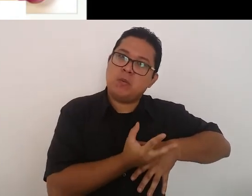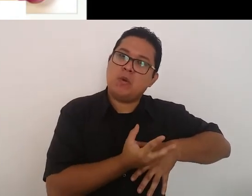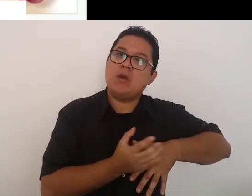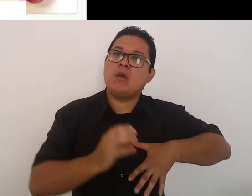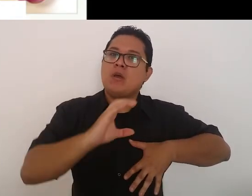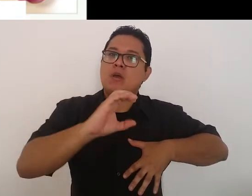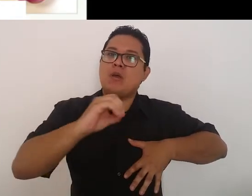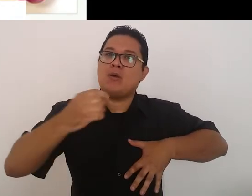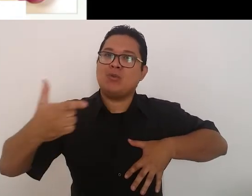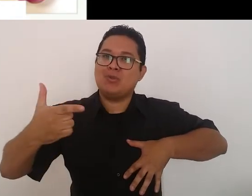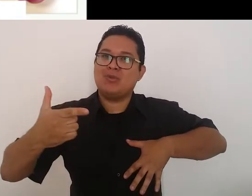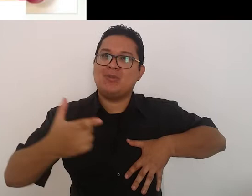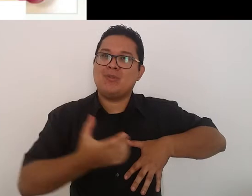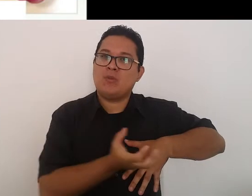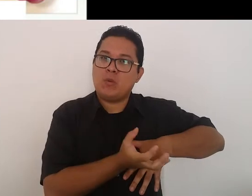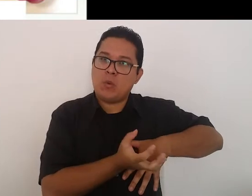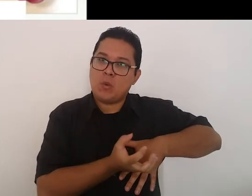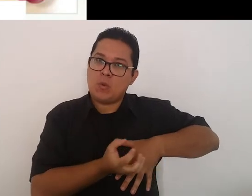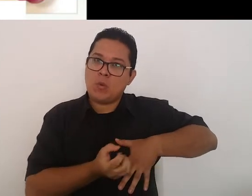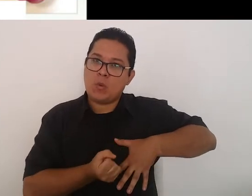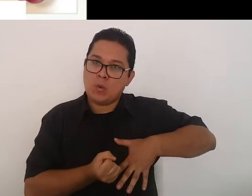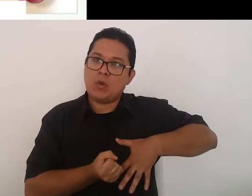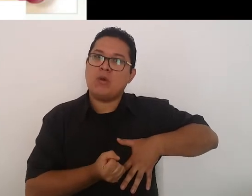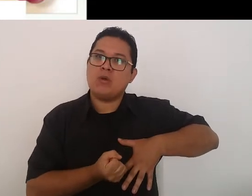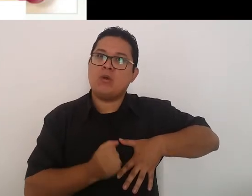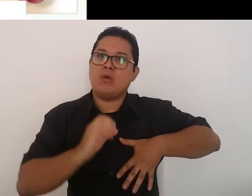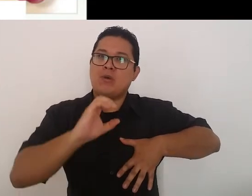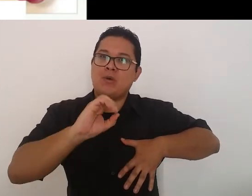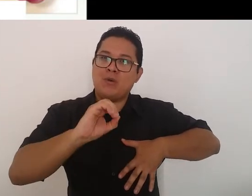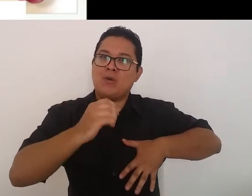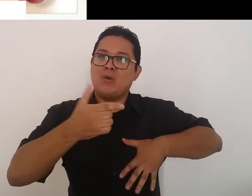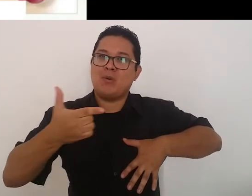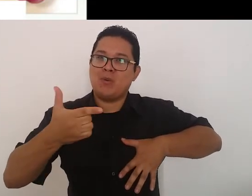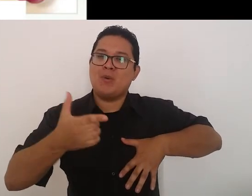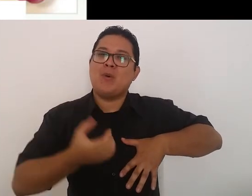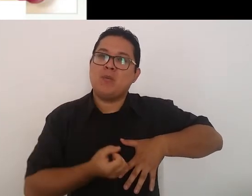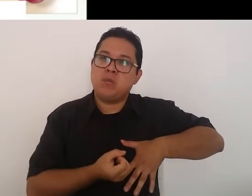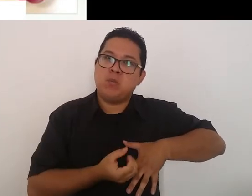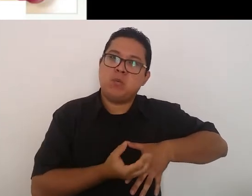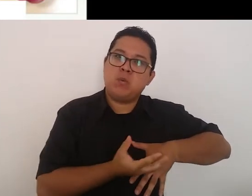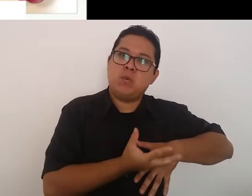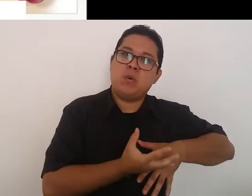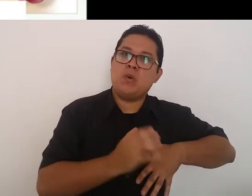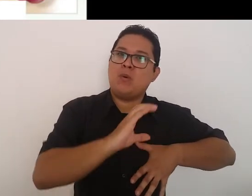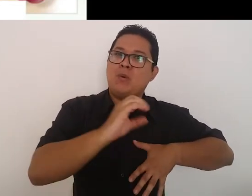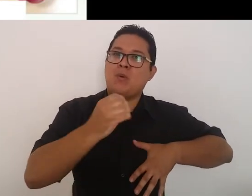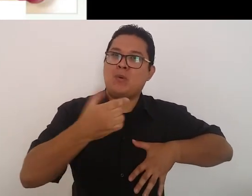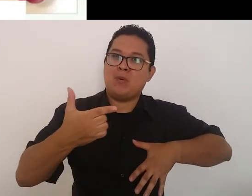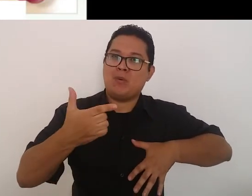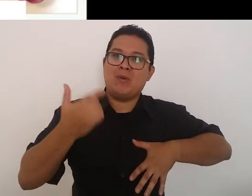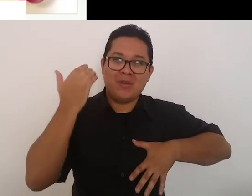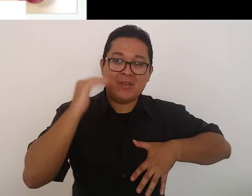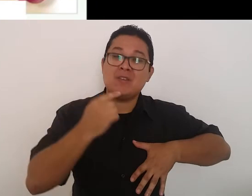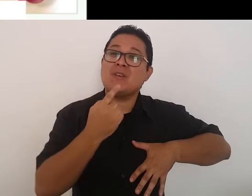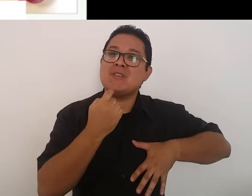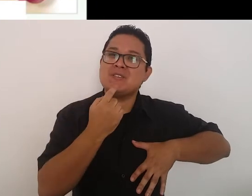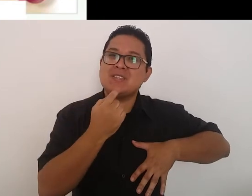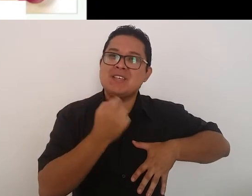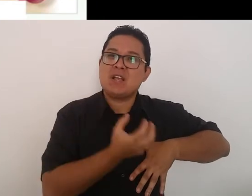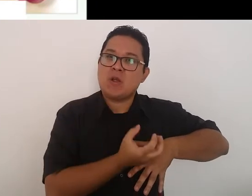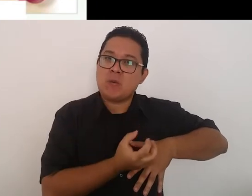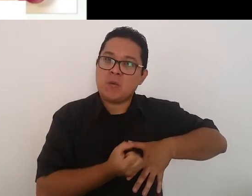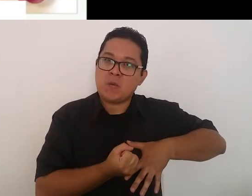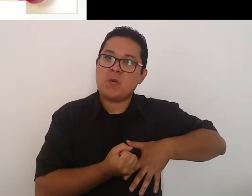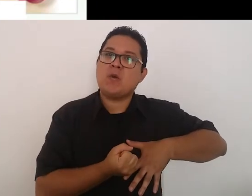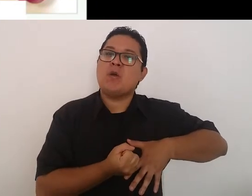e pega o oxigênio. Esse oxigênio vai para o seu sangue leva para o seu corpinho todo, o